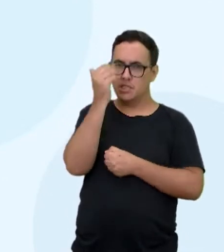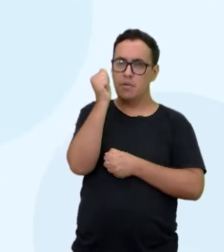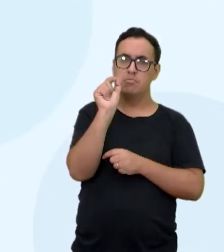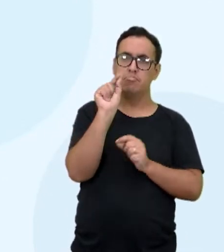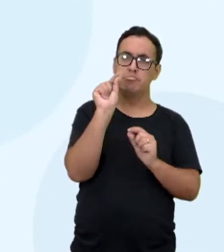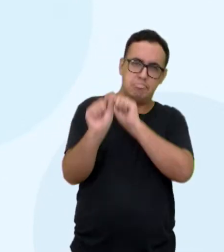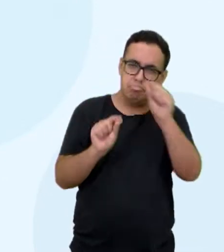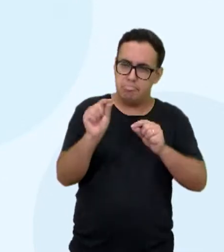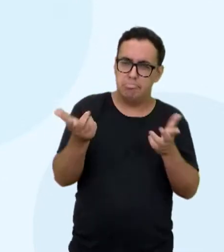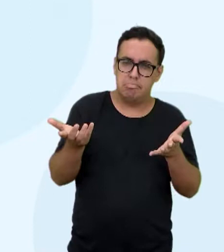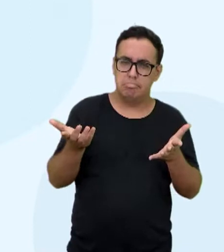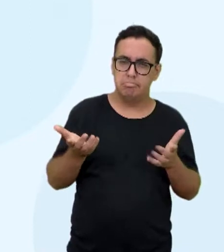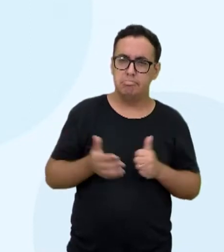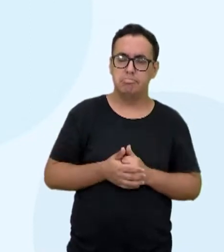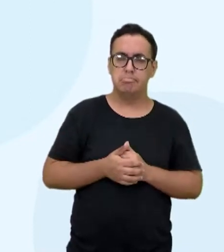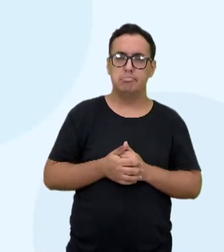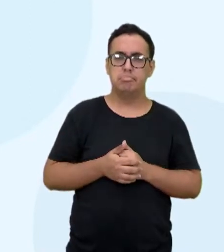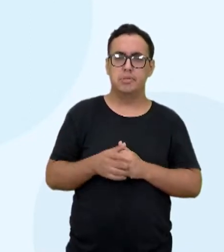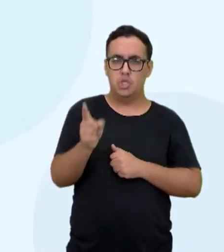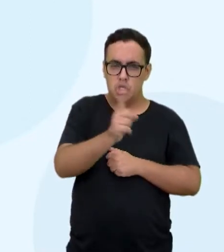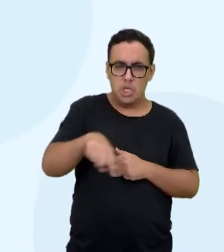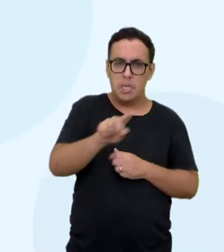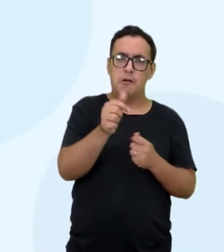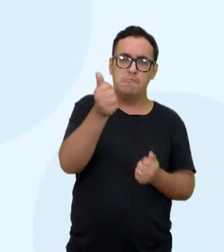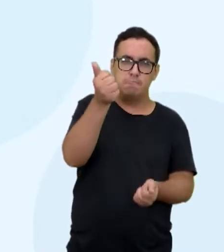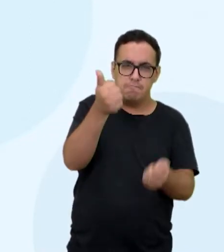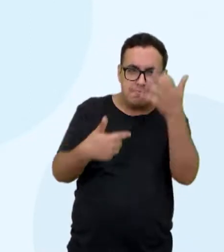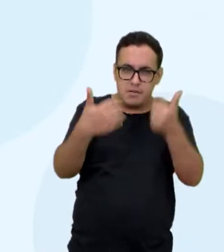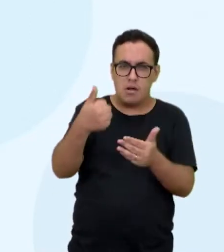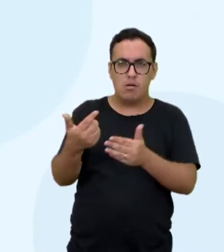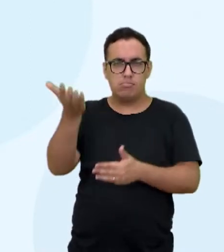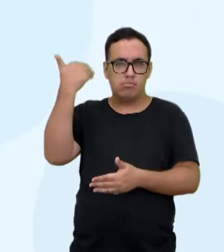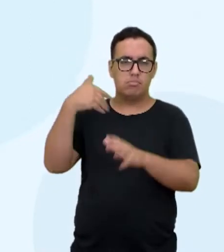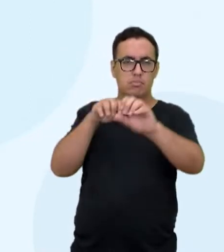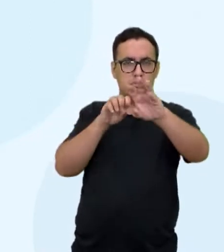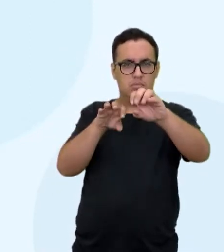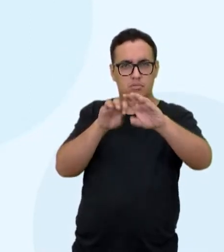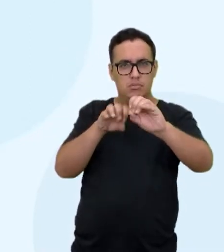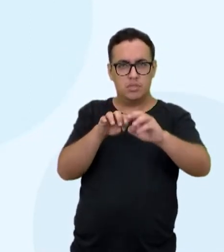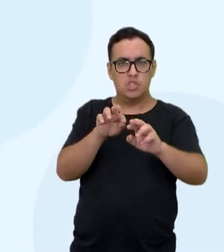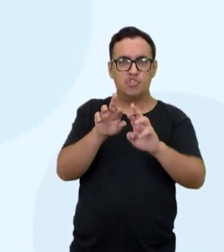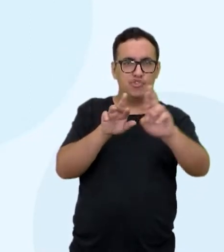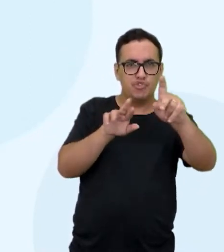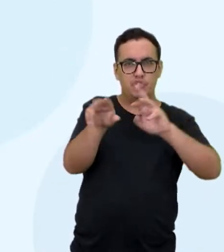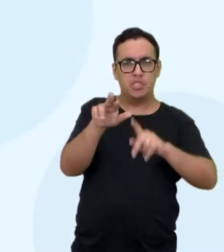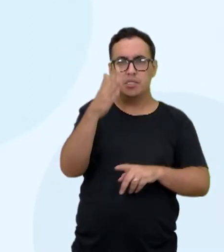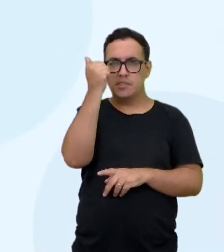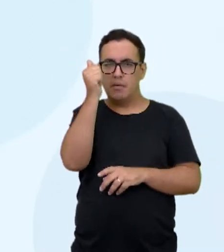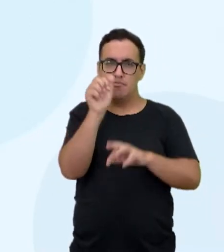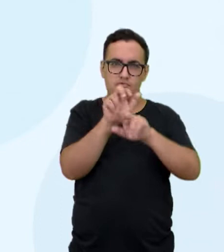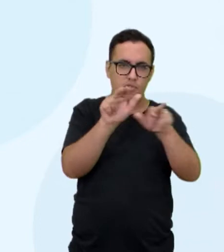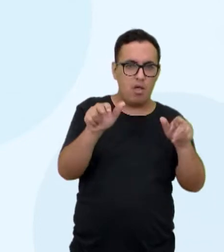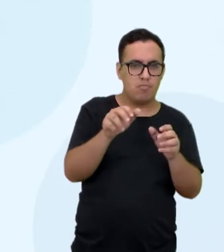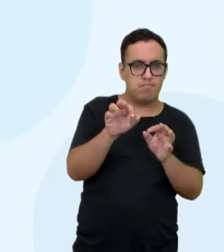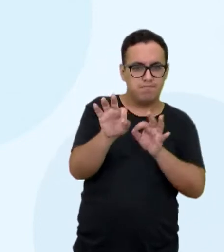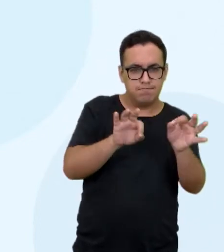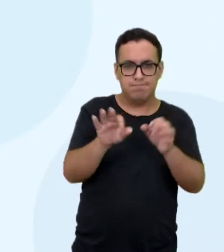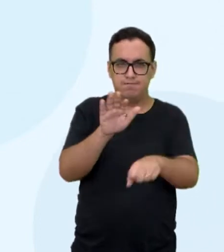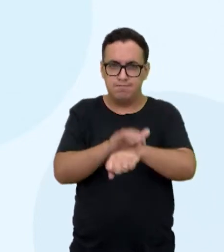operativo? A gente ia falando, né, nas aulas anteriores sobre a diferença entre saberes operativos e